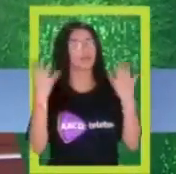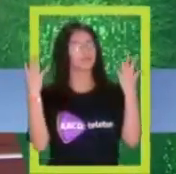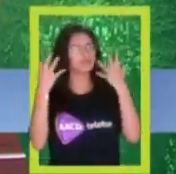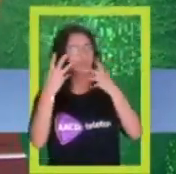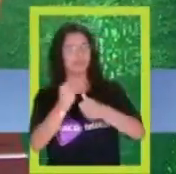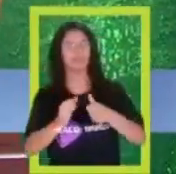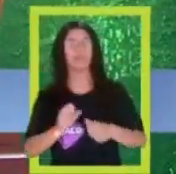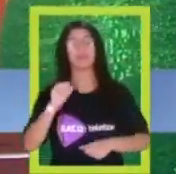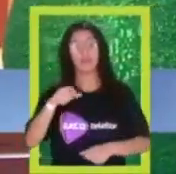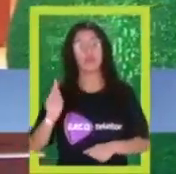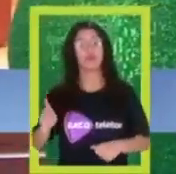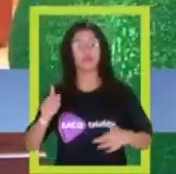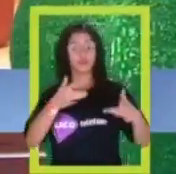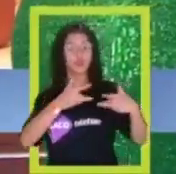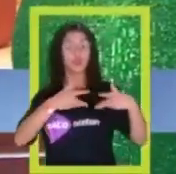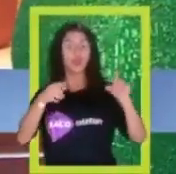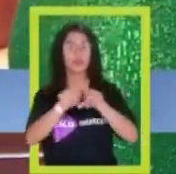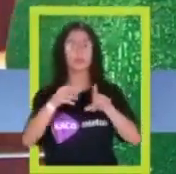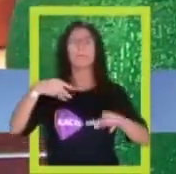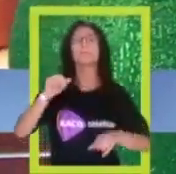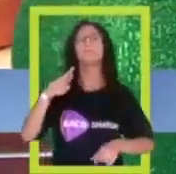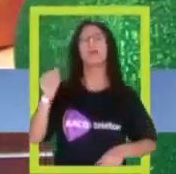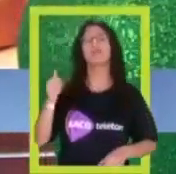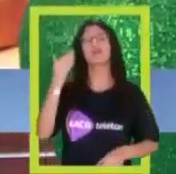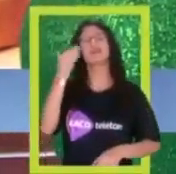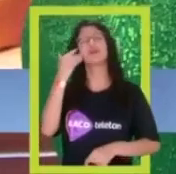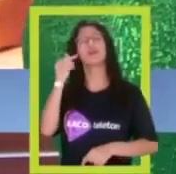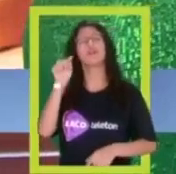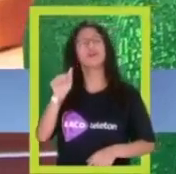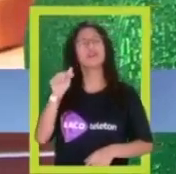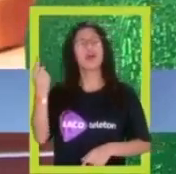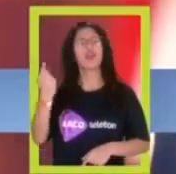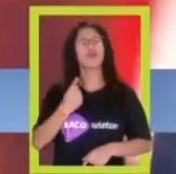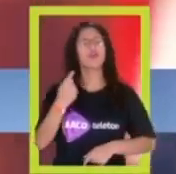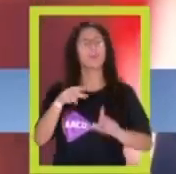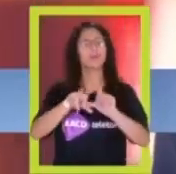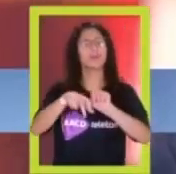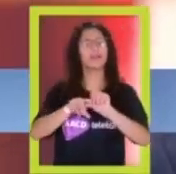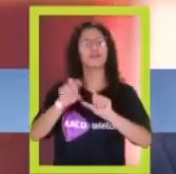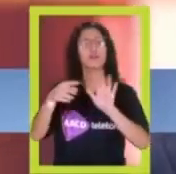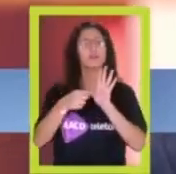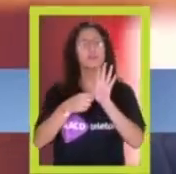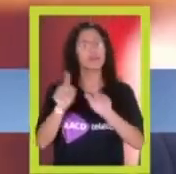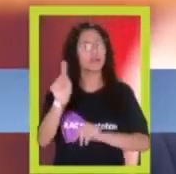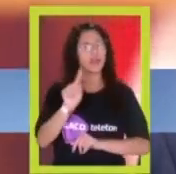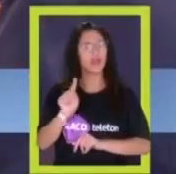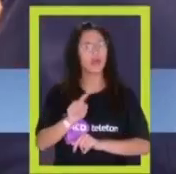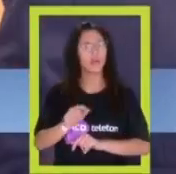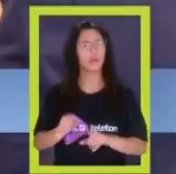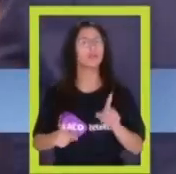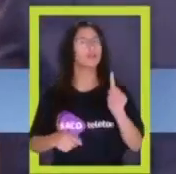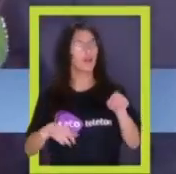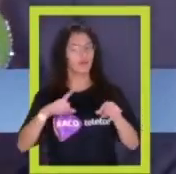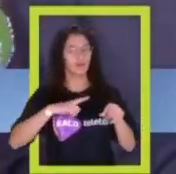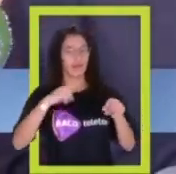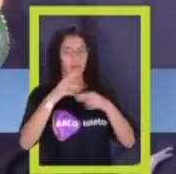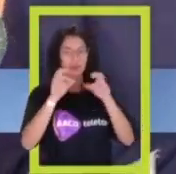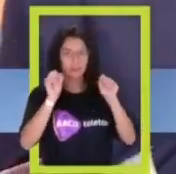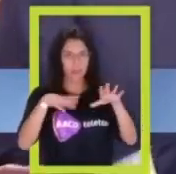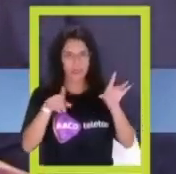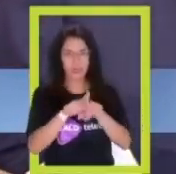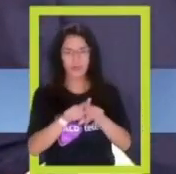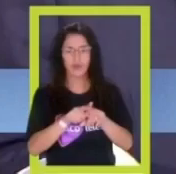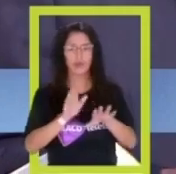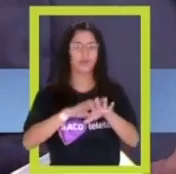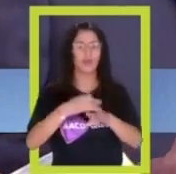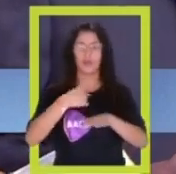Maravilha! Isso aí, continuem doando. E Mara, eu fiquei sabendo aqui que você não veio pro Teleton só pra apresentar, não. Não? Tem uma surpresa aí. O que mandar